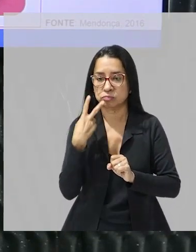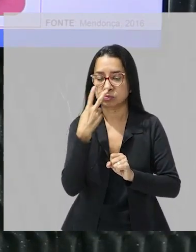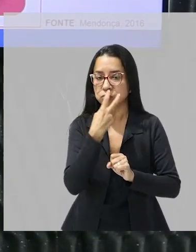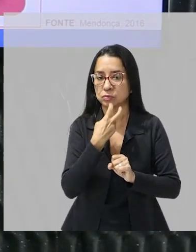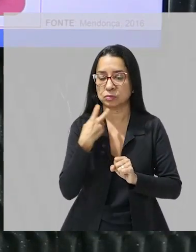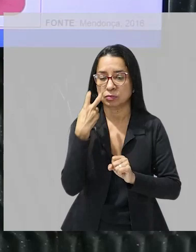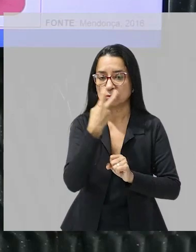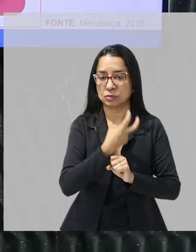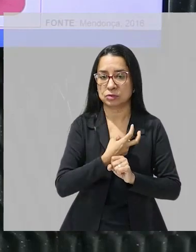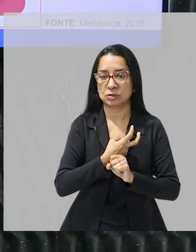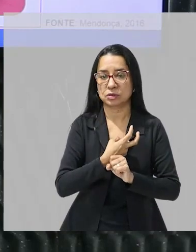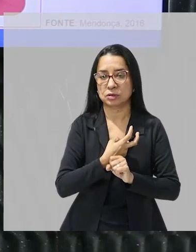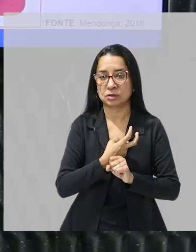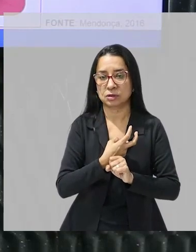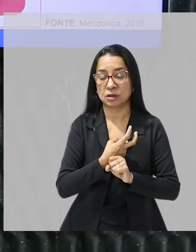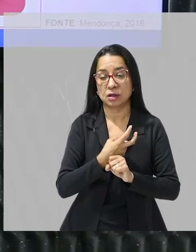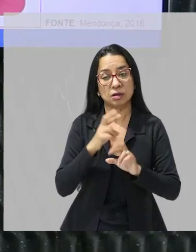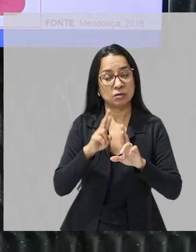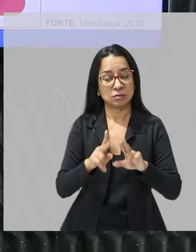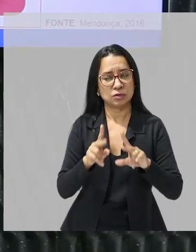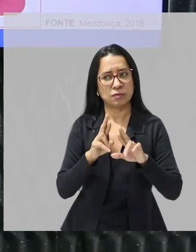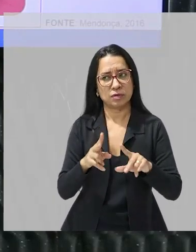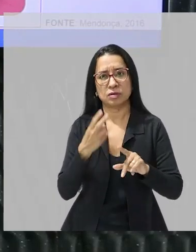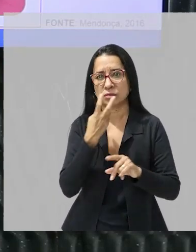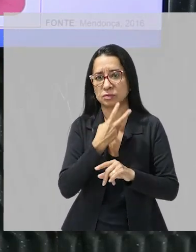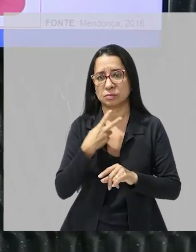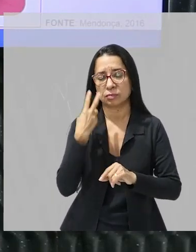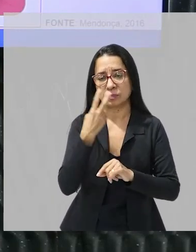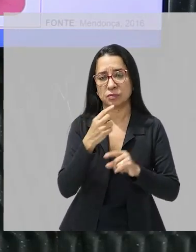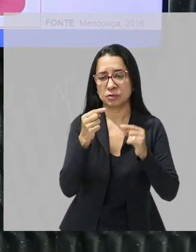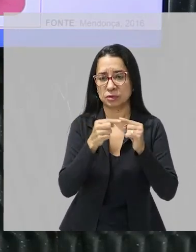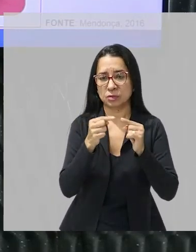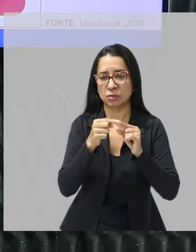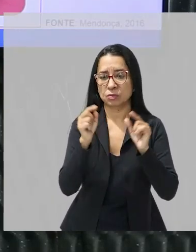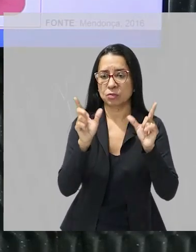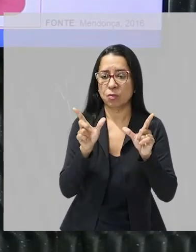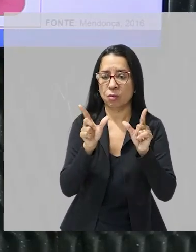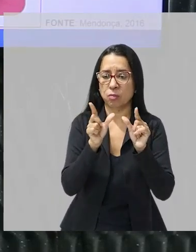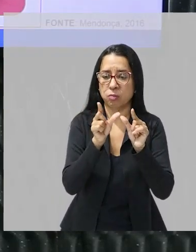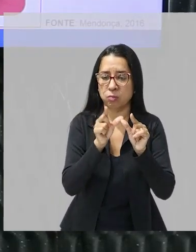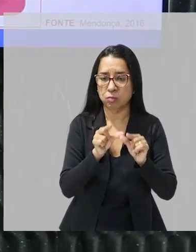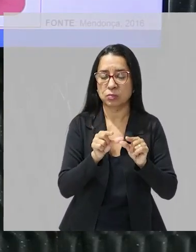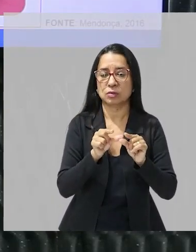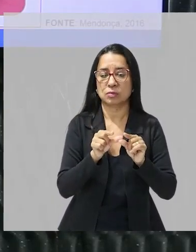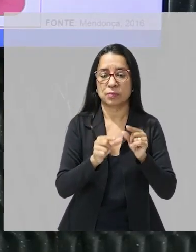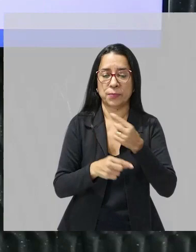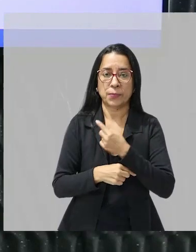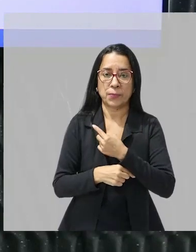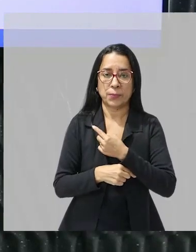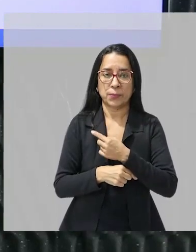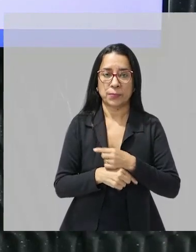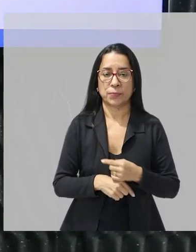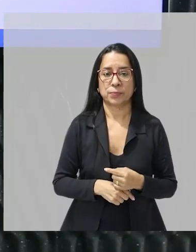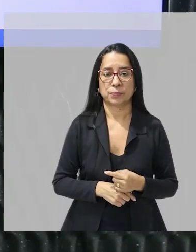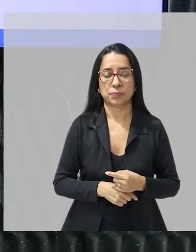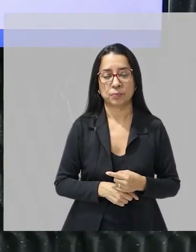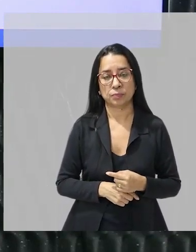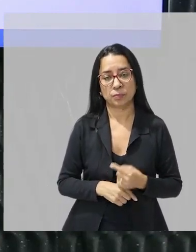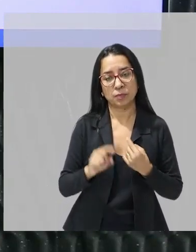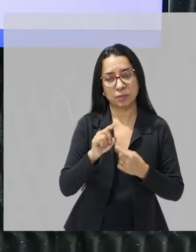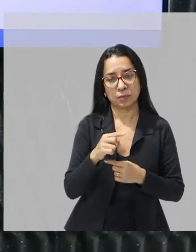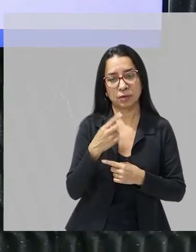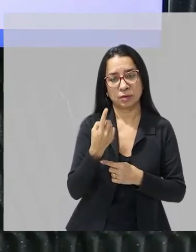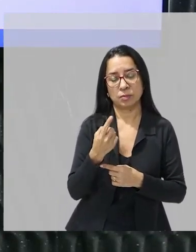são modificados de acordo com a contração dos músculos aqui, das cordas das pregas vocais, tá, gente? Então, depois